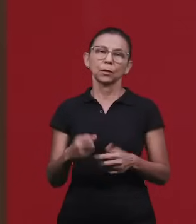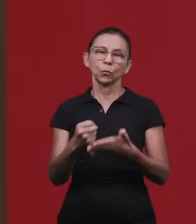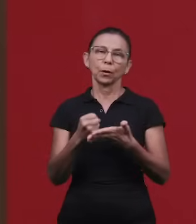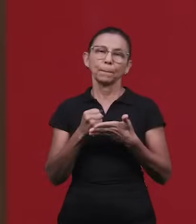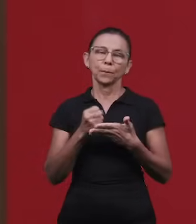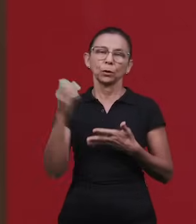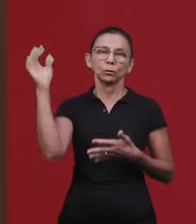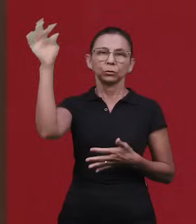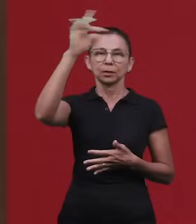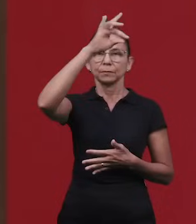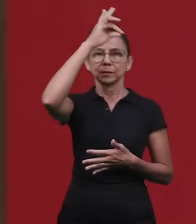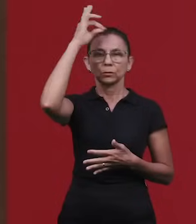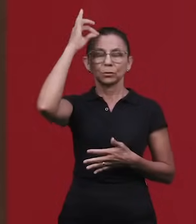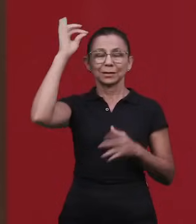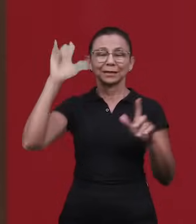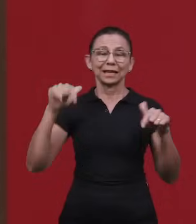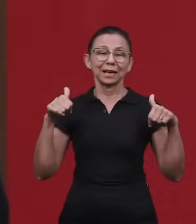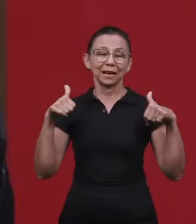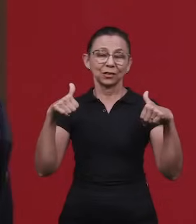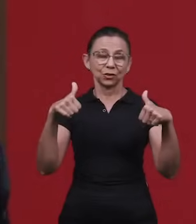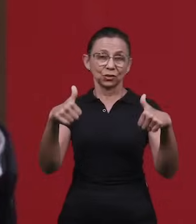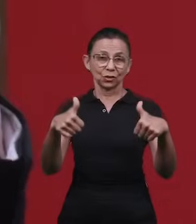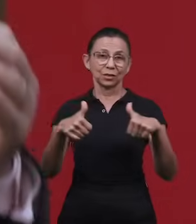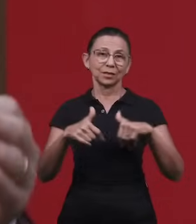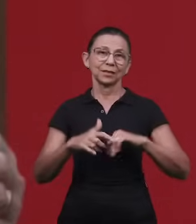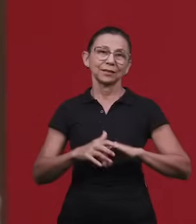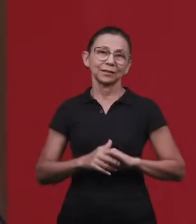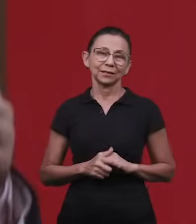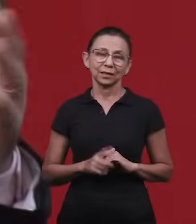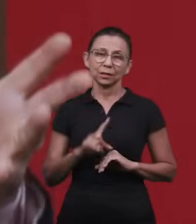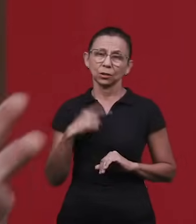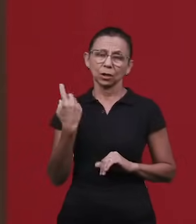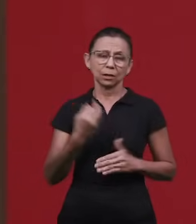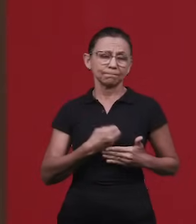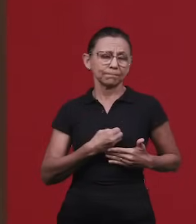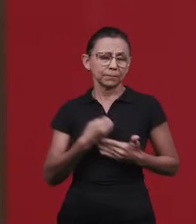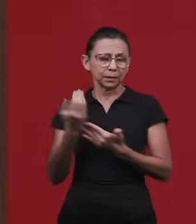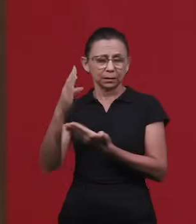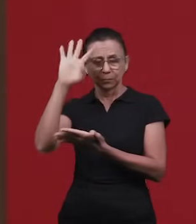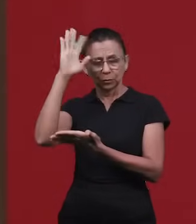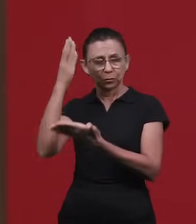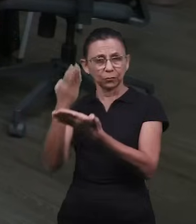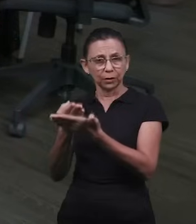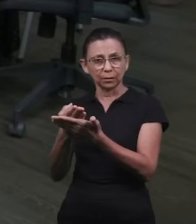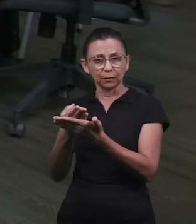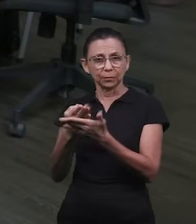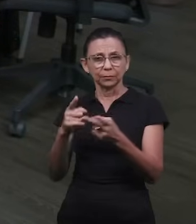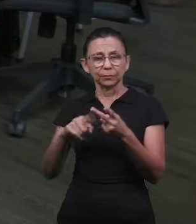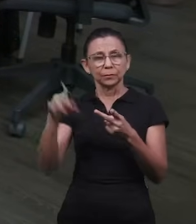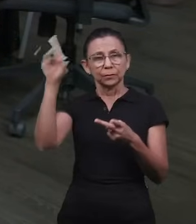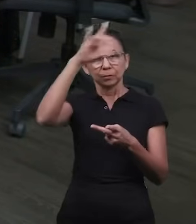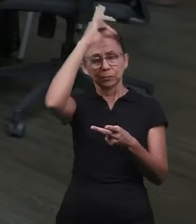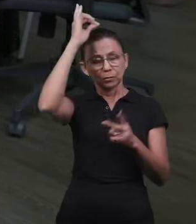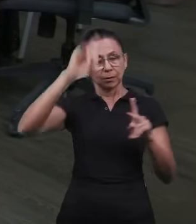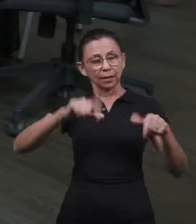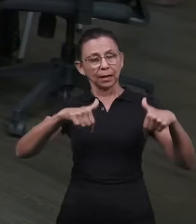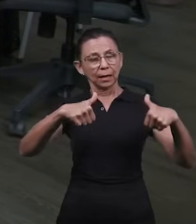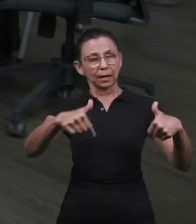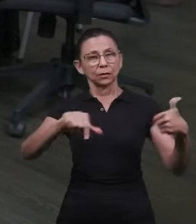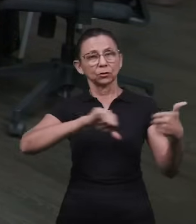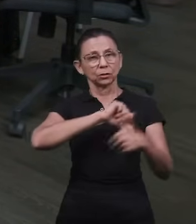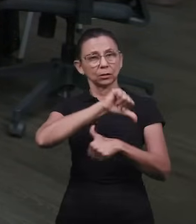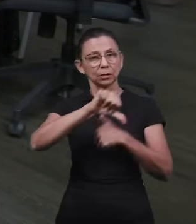Espírito Santo. Não é qualidade nossa, é a entrega nossa e a ação dele em nossas vidas. Amém?